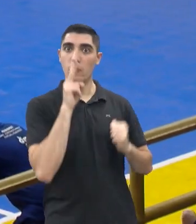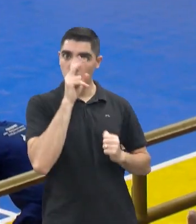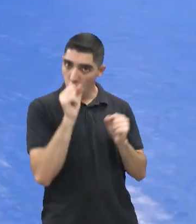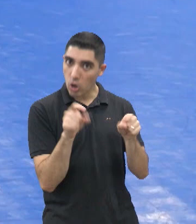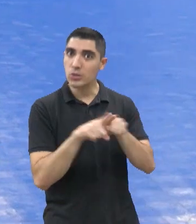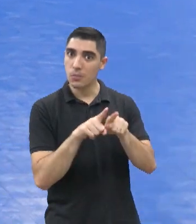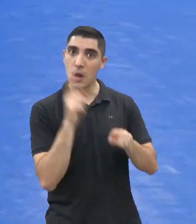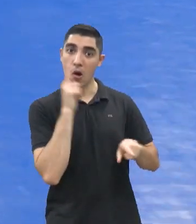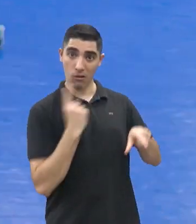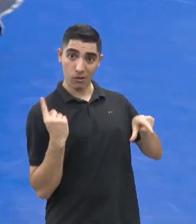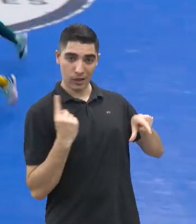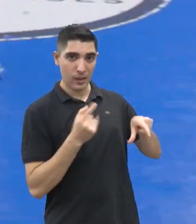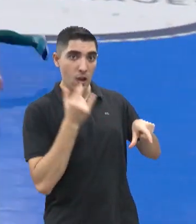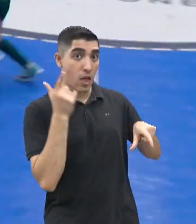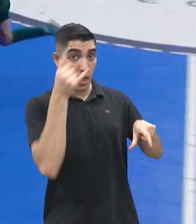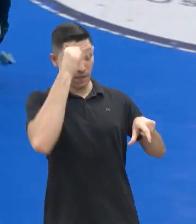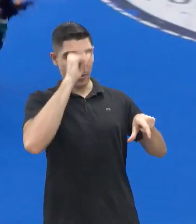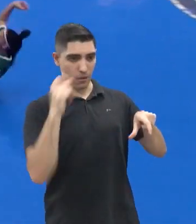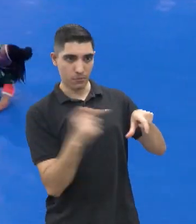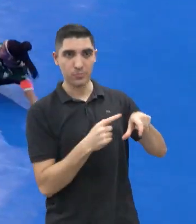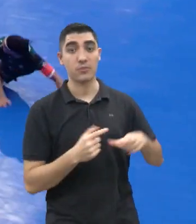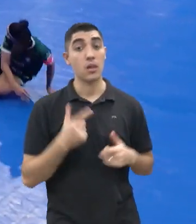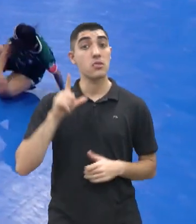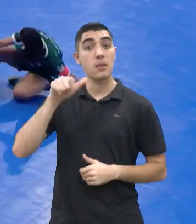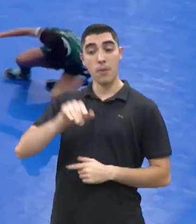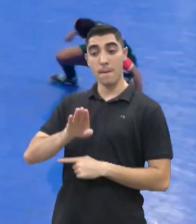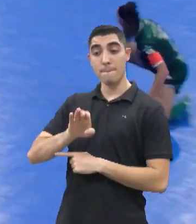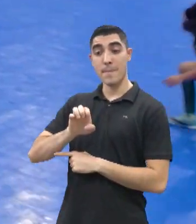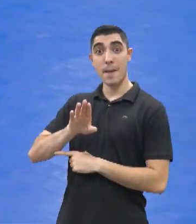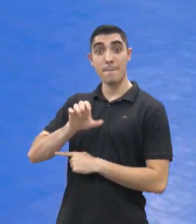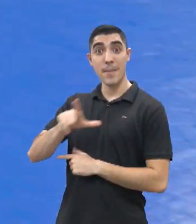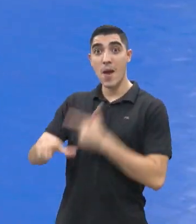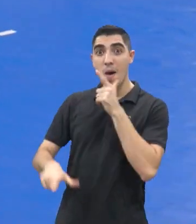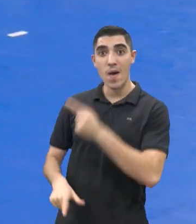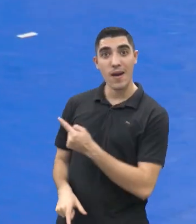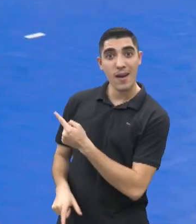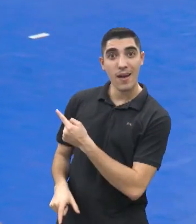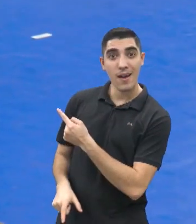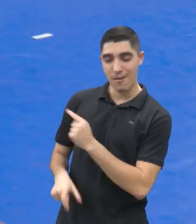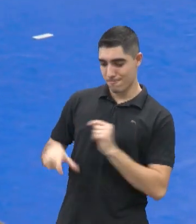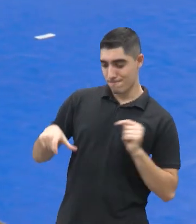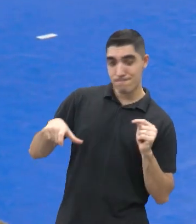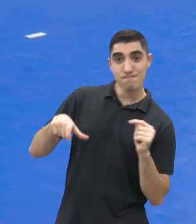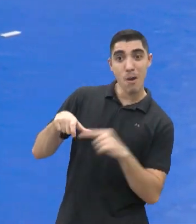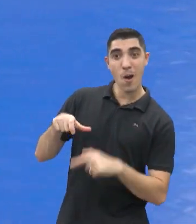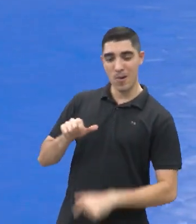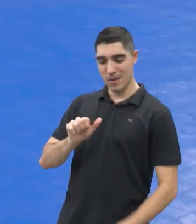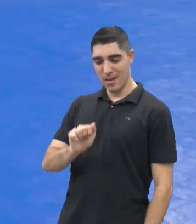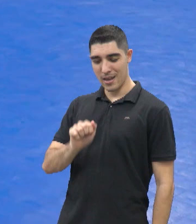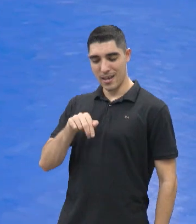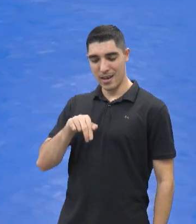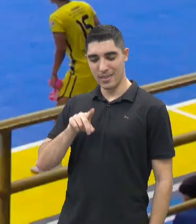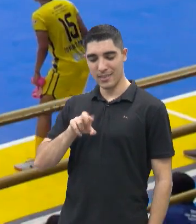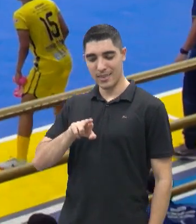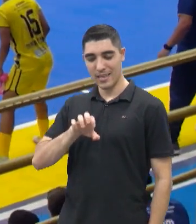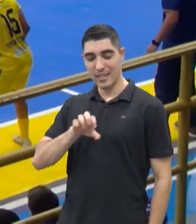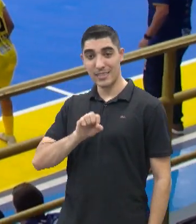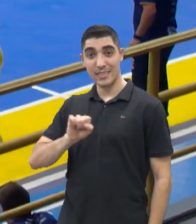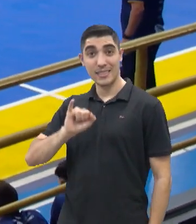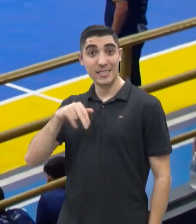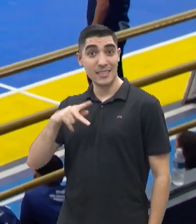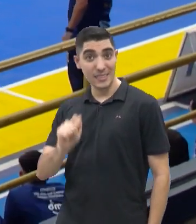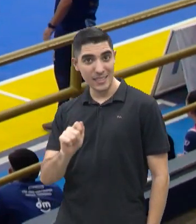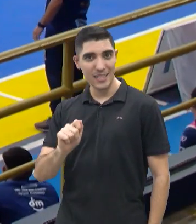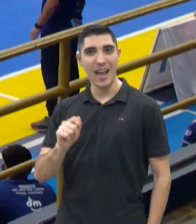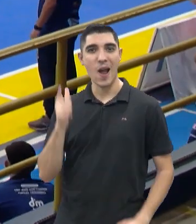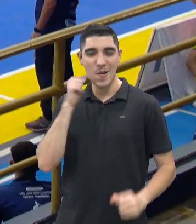empate. Na resposta, Bebel puxou o contra-ataque e tocou para Andressinha fazer o terceiro do São José. Lá